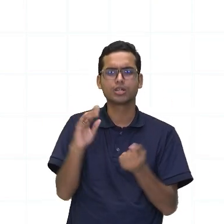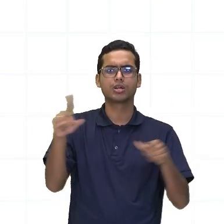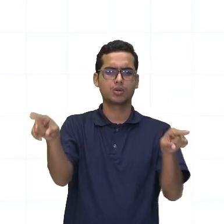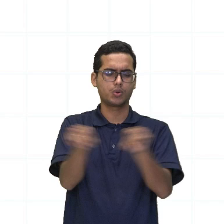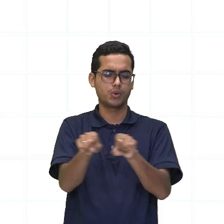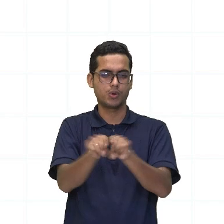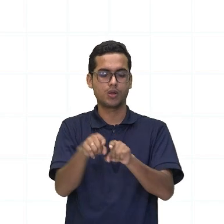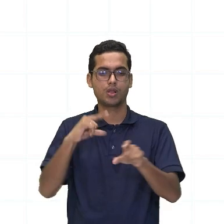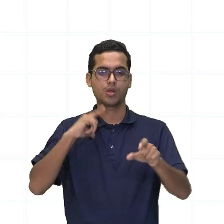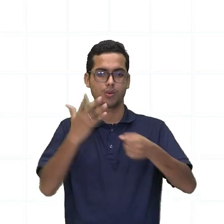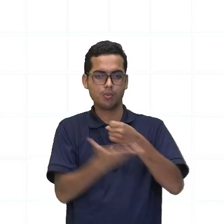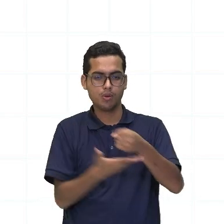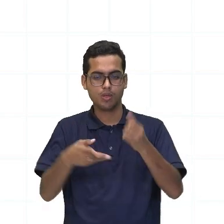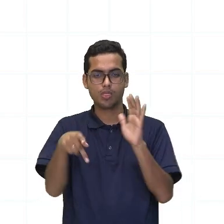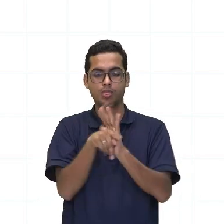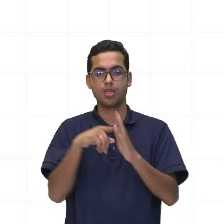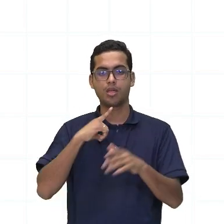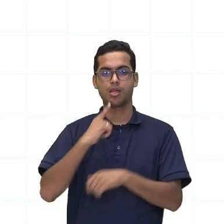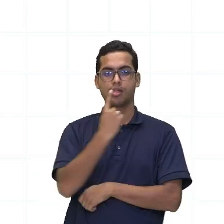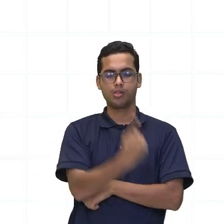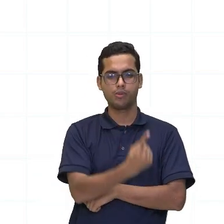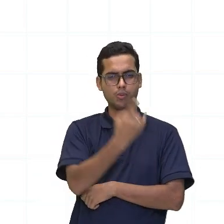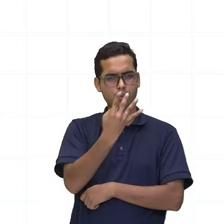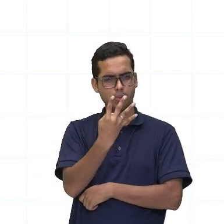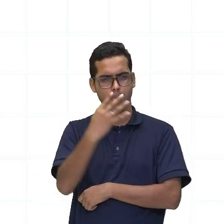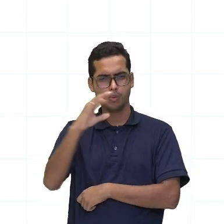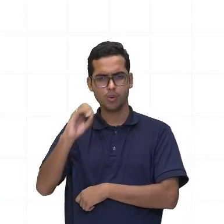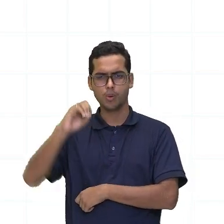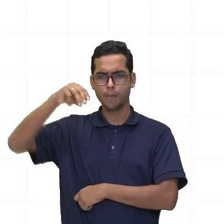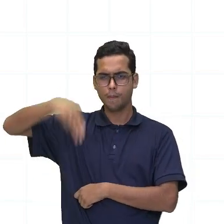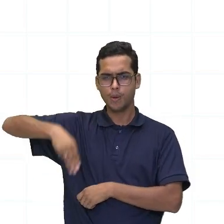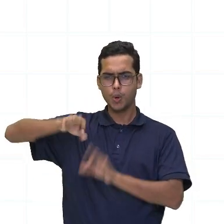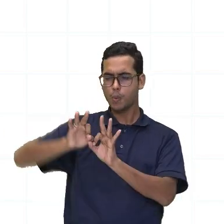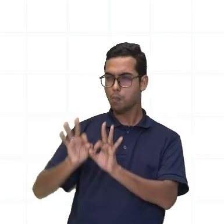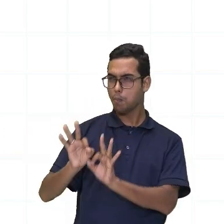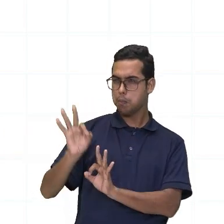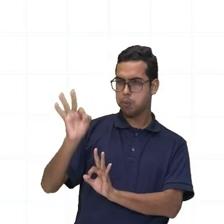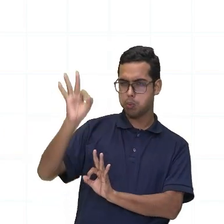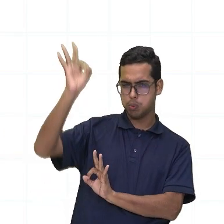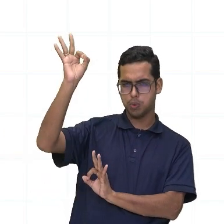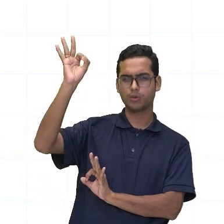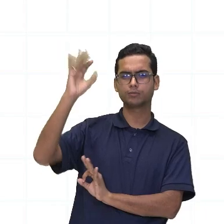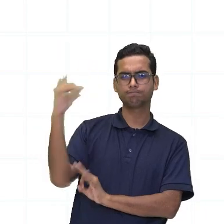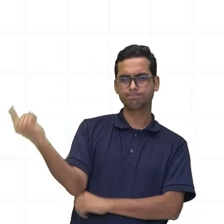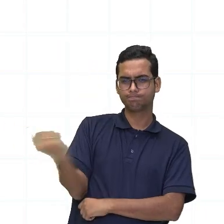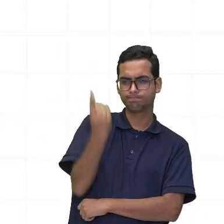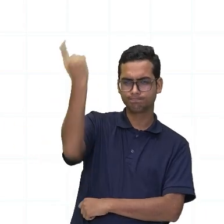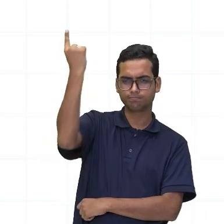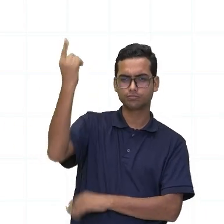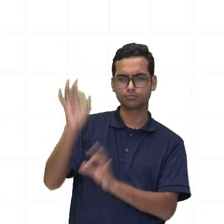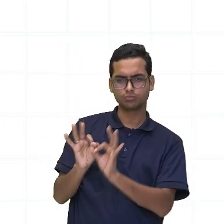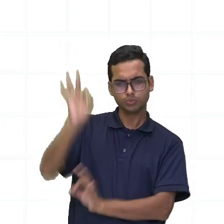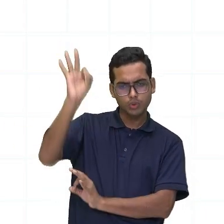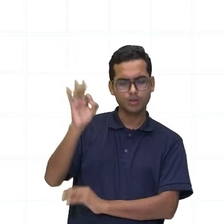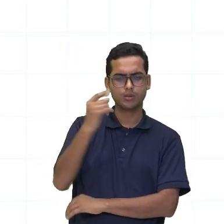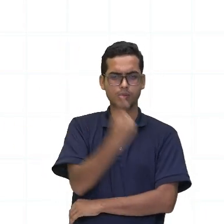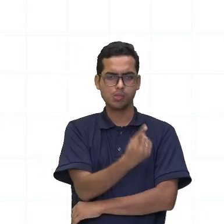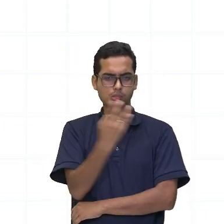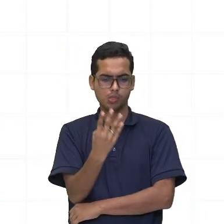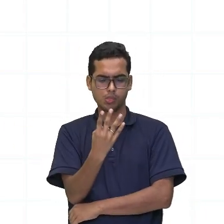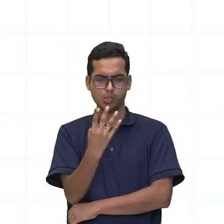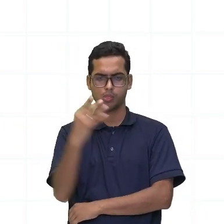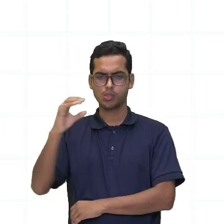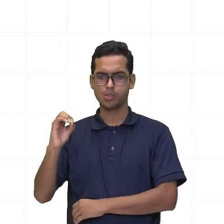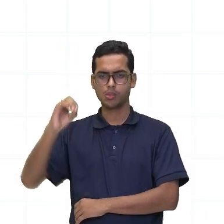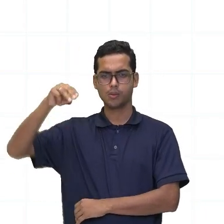ela tem 140 metros. 140 metros, né, de altura. Você já pensou? Isso foi